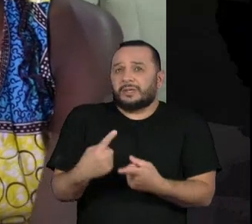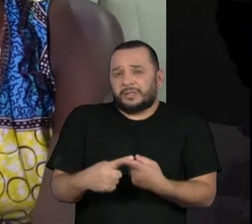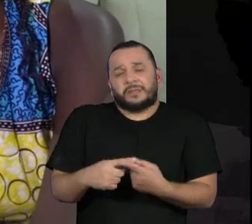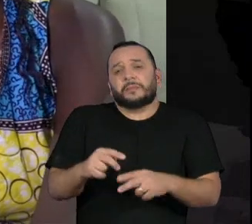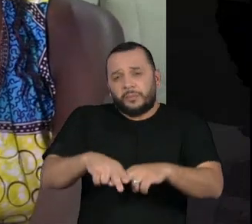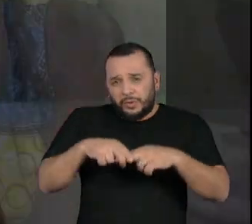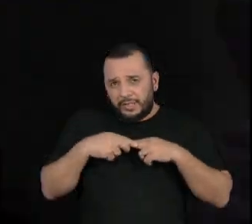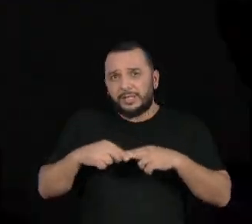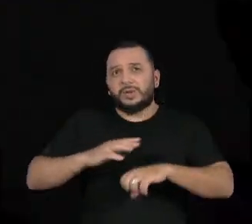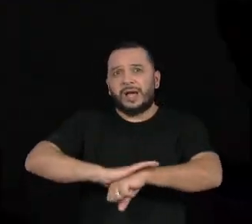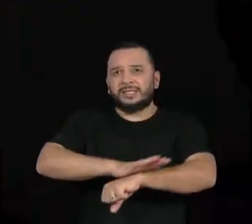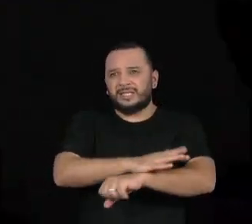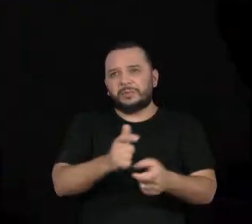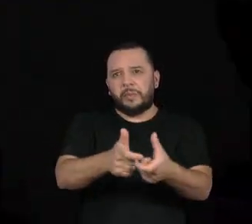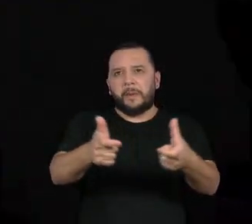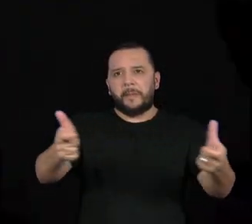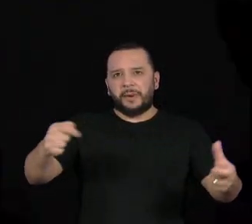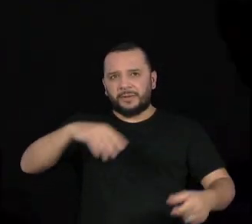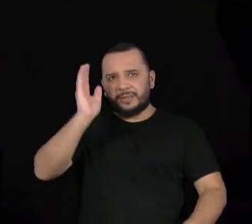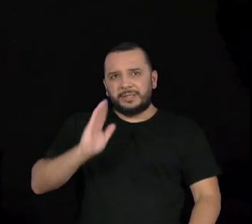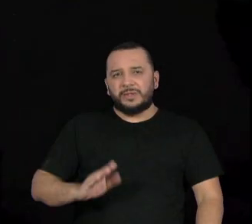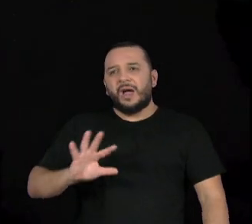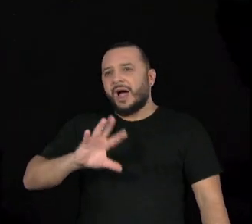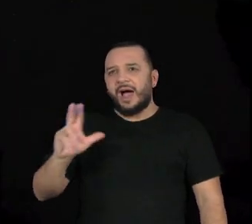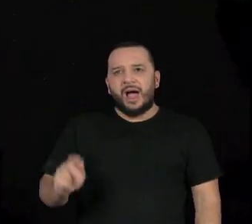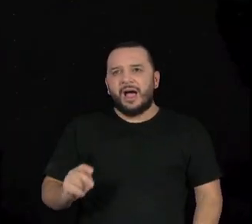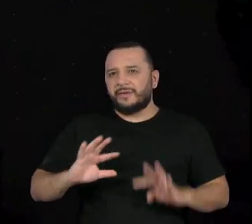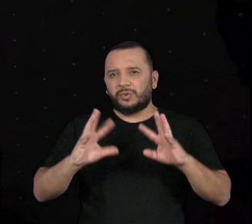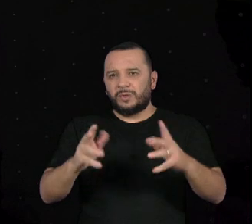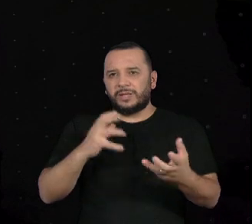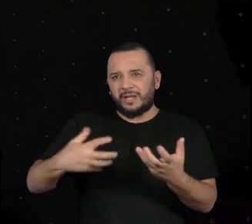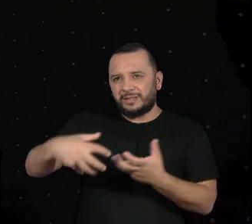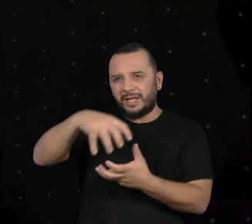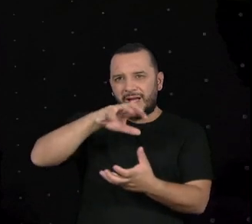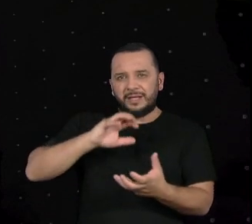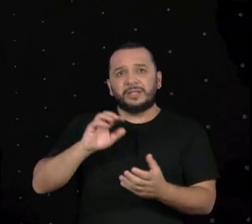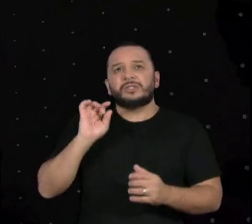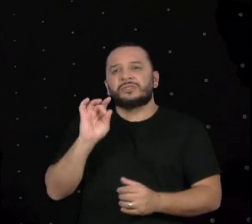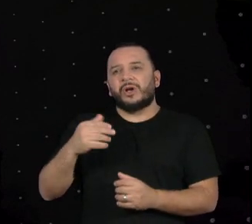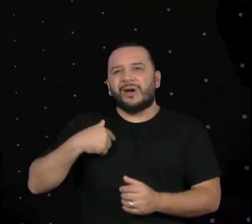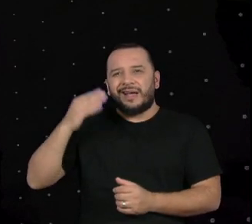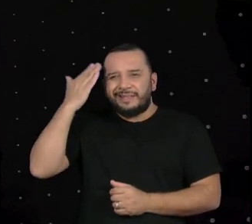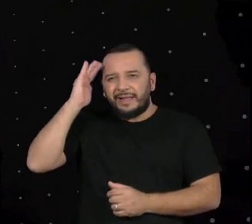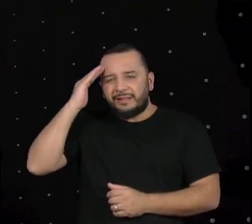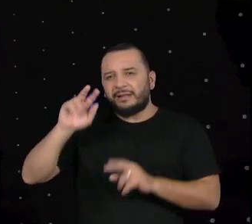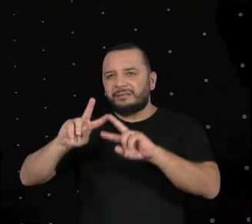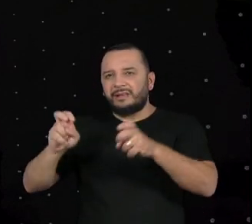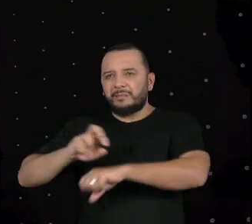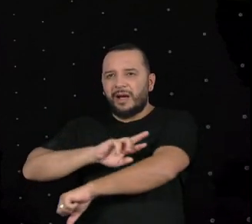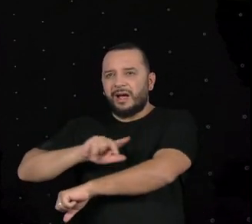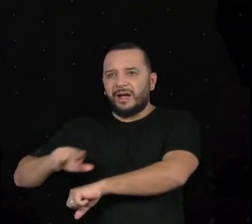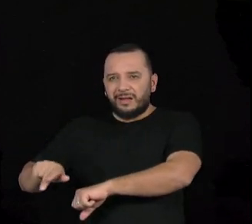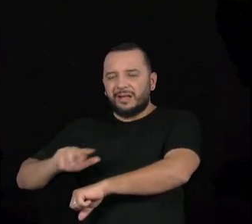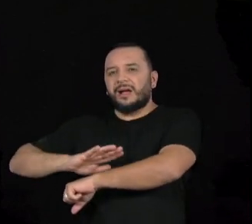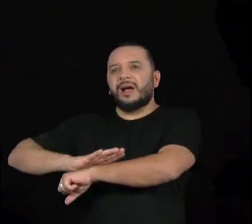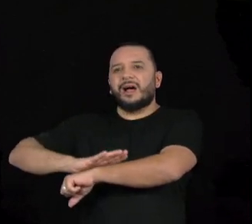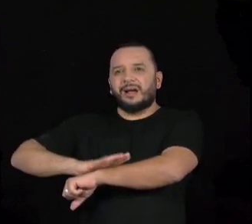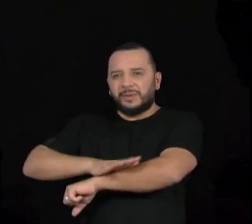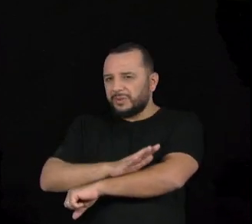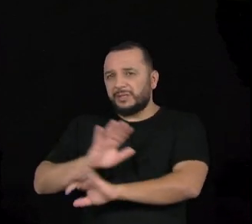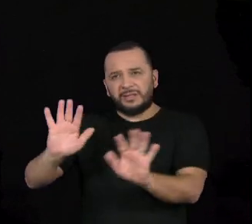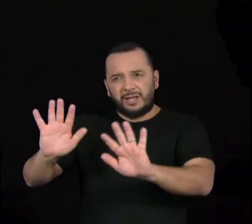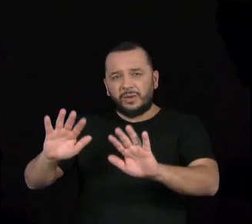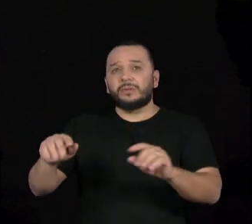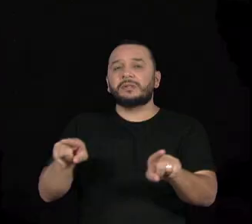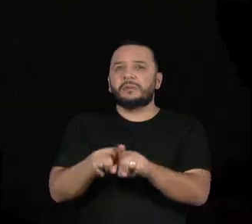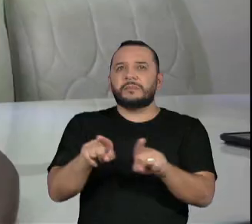se configura no Brasil. A África está em todas as áreas. O ensino de África não é só sobre entender questões raciais, mas sim também entender como o